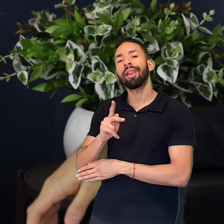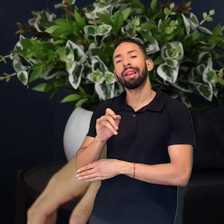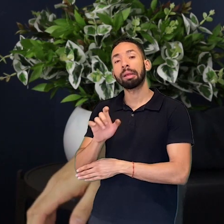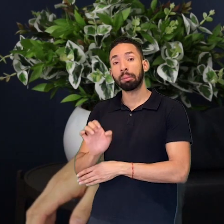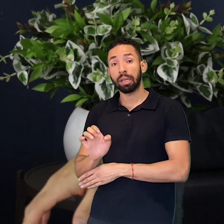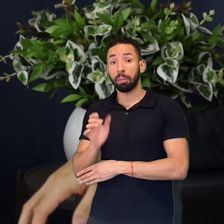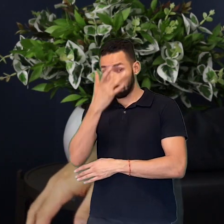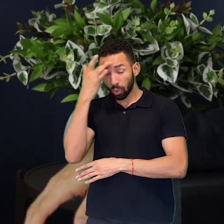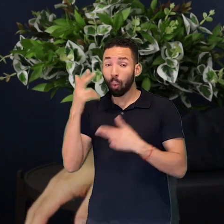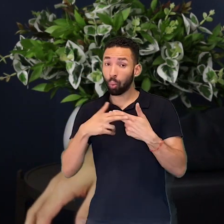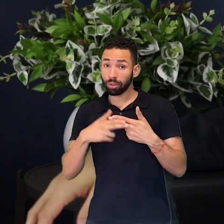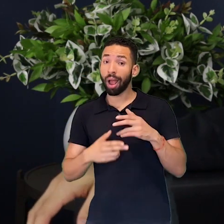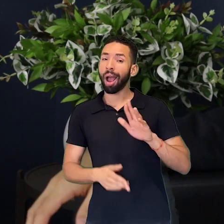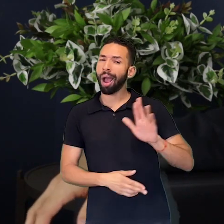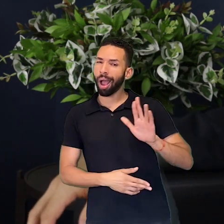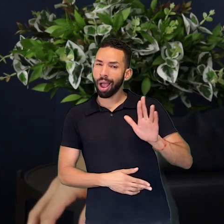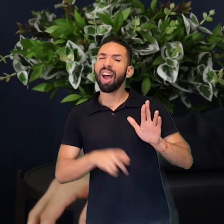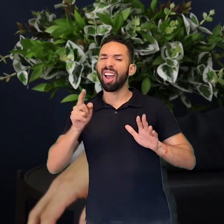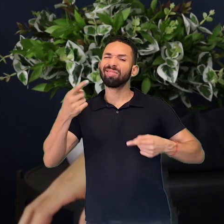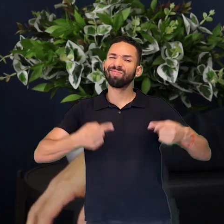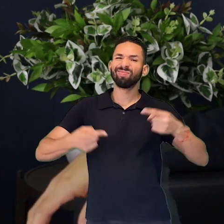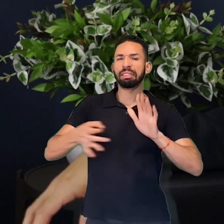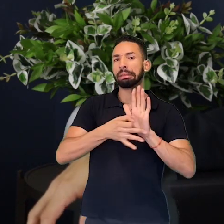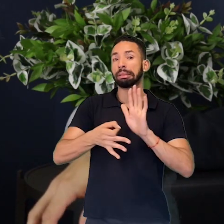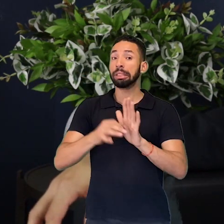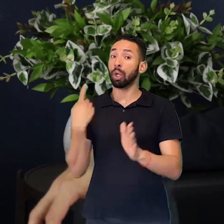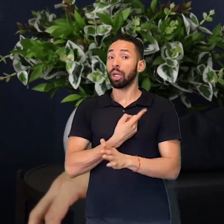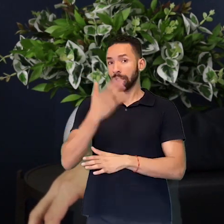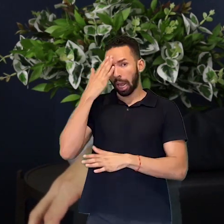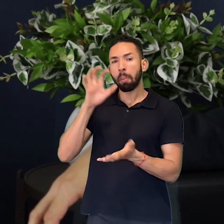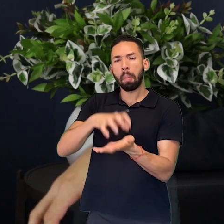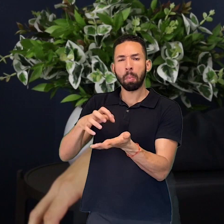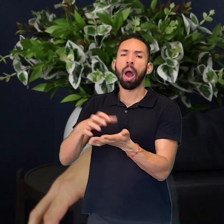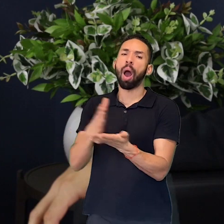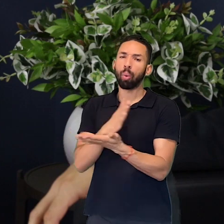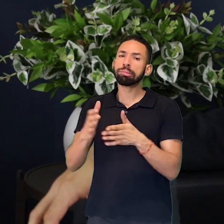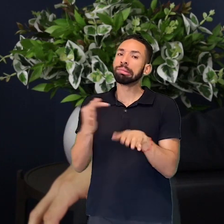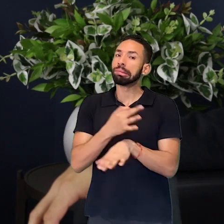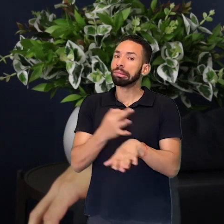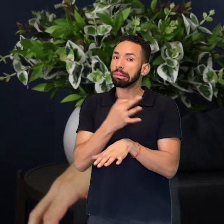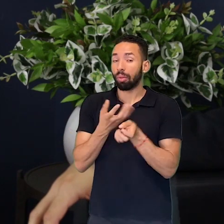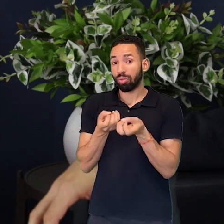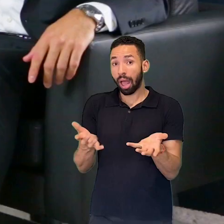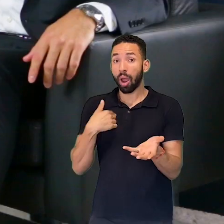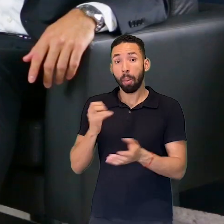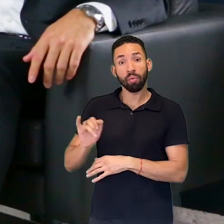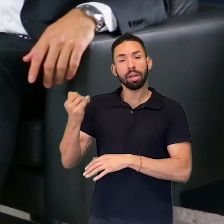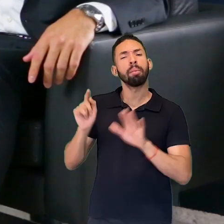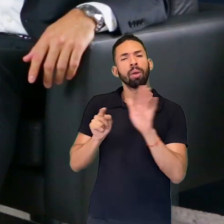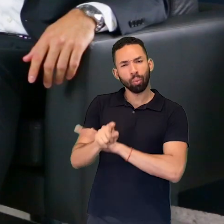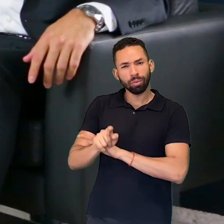Felipe, o uso do canabidiol ainda é uma polêmica, né? A gente sabe que há uma resistência de alguns setores para fazer esse fornecimento. Eu